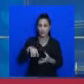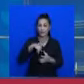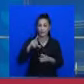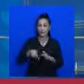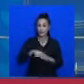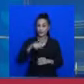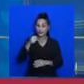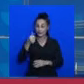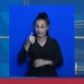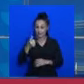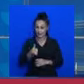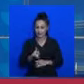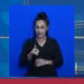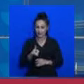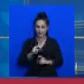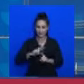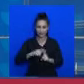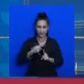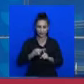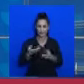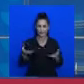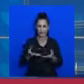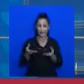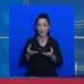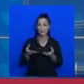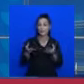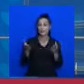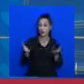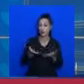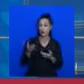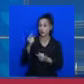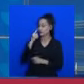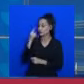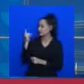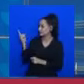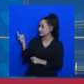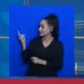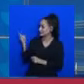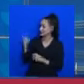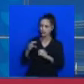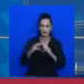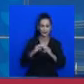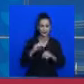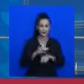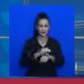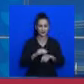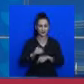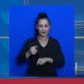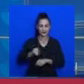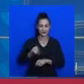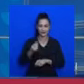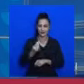6 dezenas da dupla cena, segundo sorteio, bola cinza número 38.